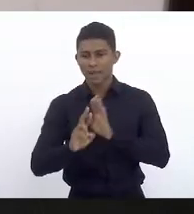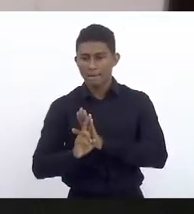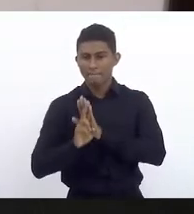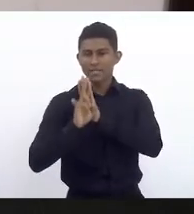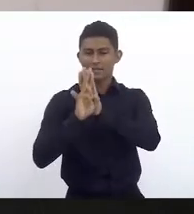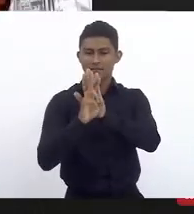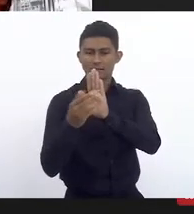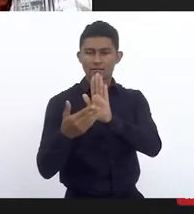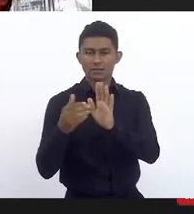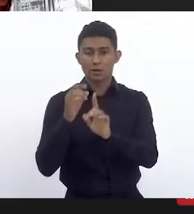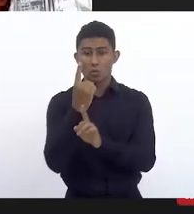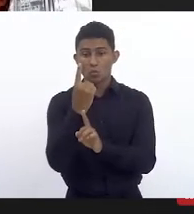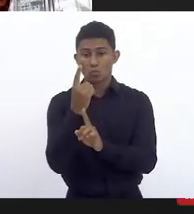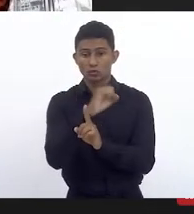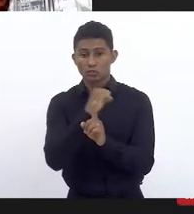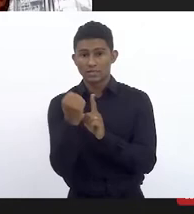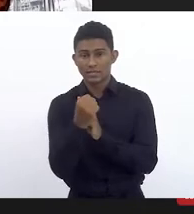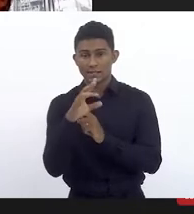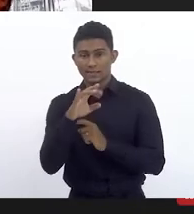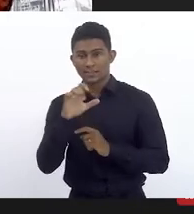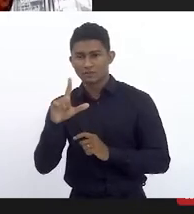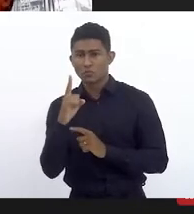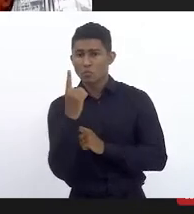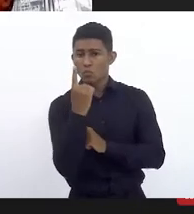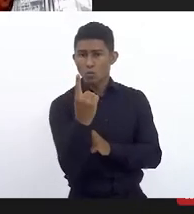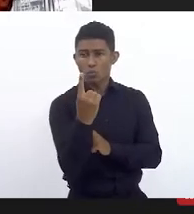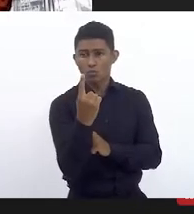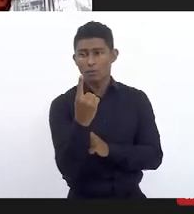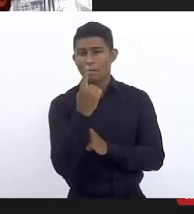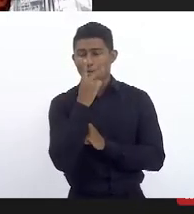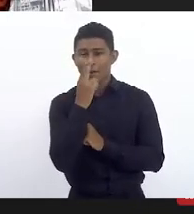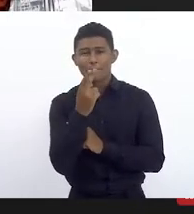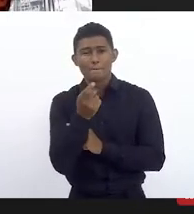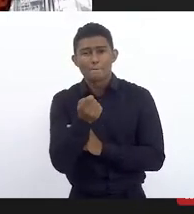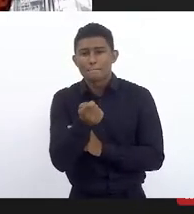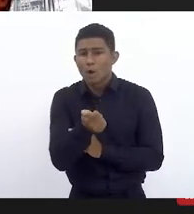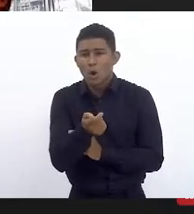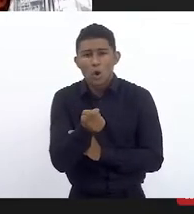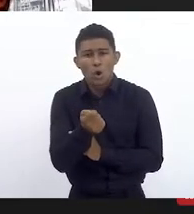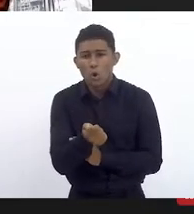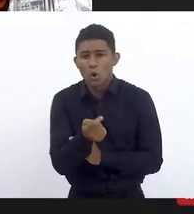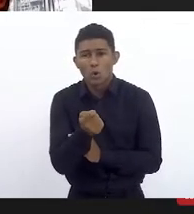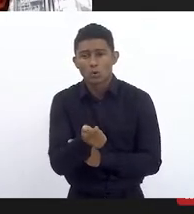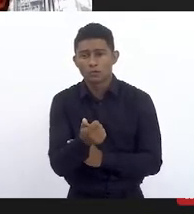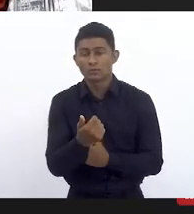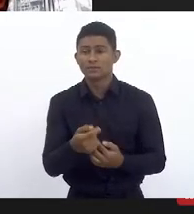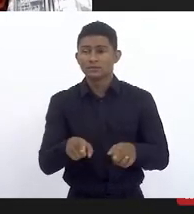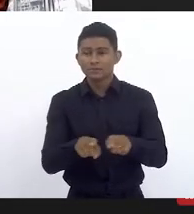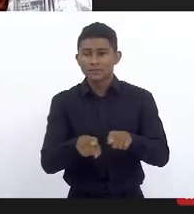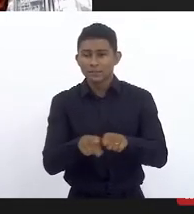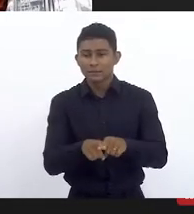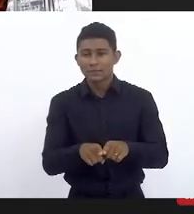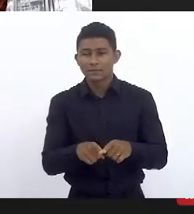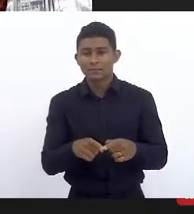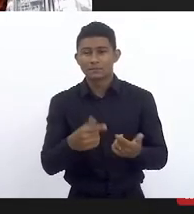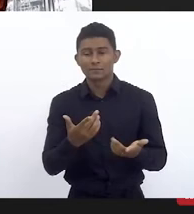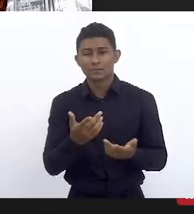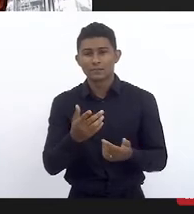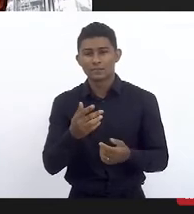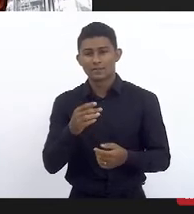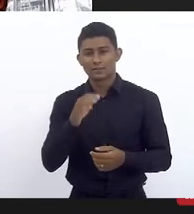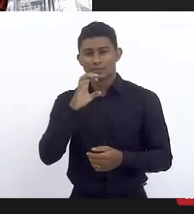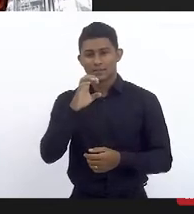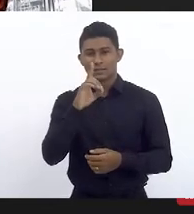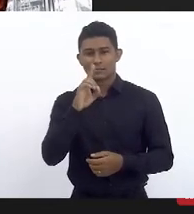sociedade civil é muito pouco, né? Também não pode ser FEComércio, Associação Comercial e CDL, porque são